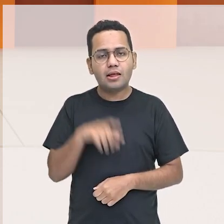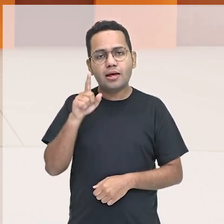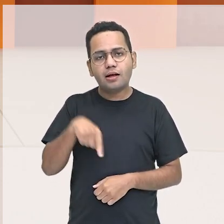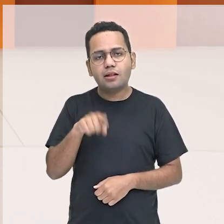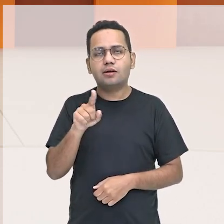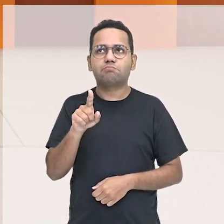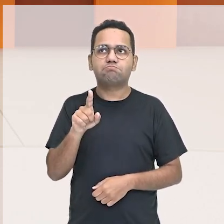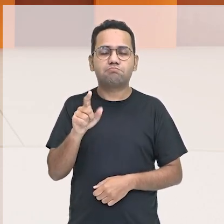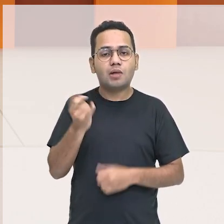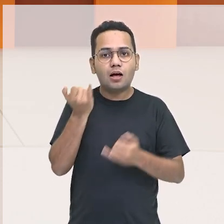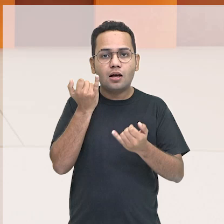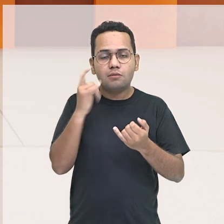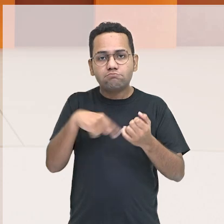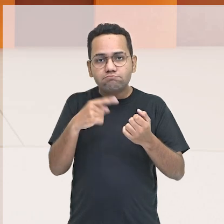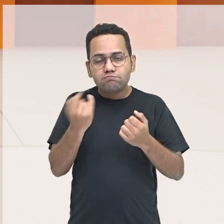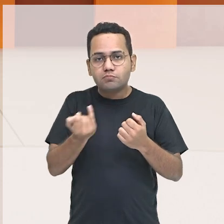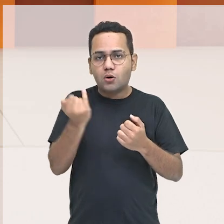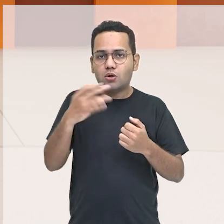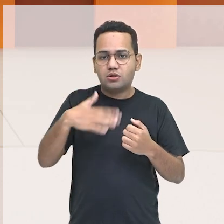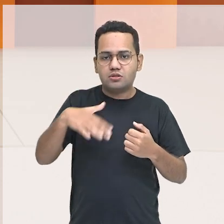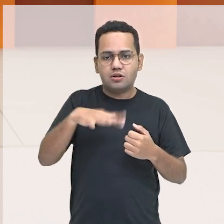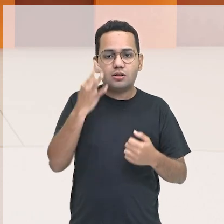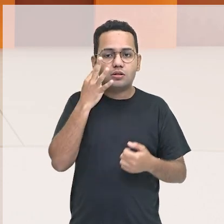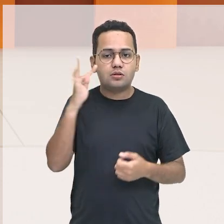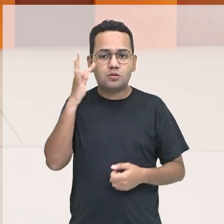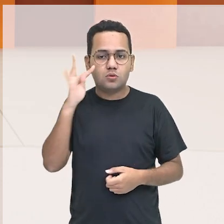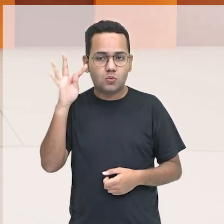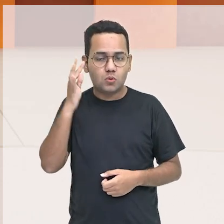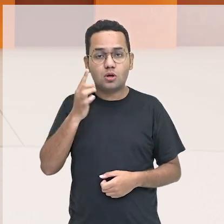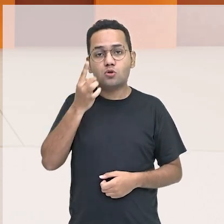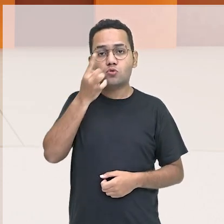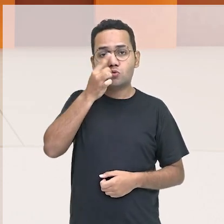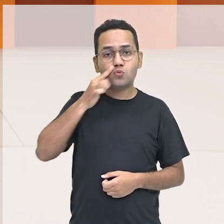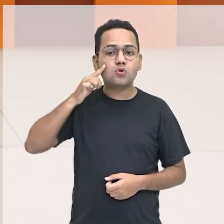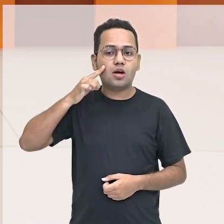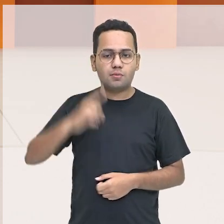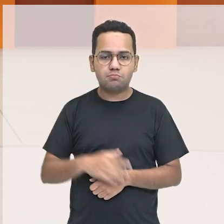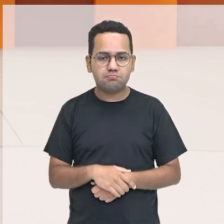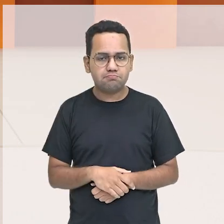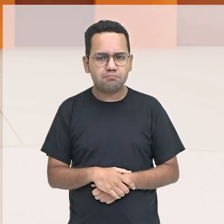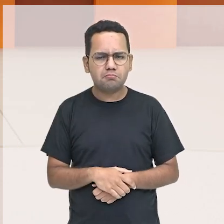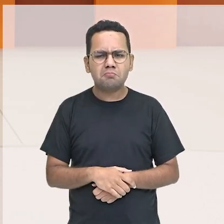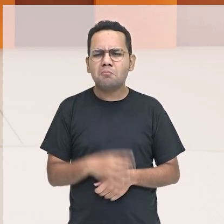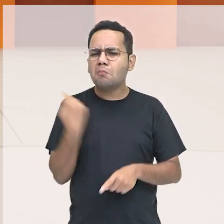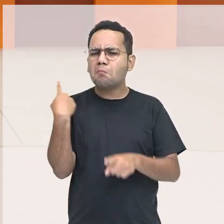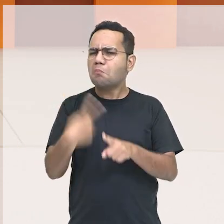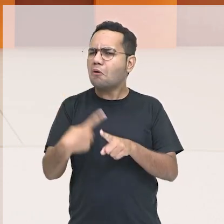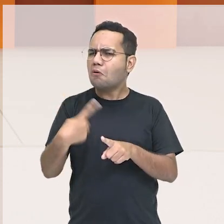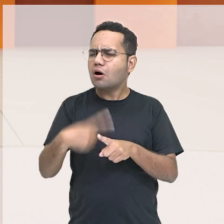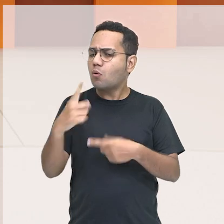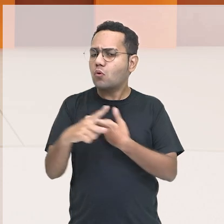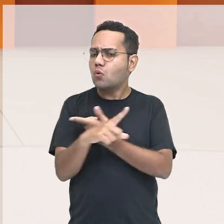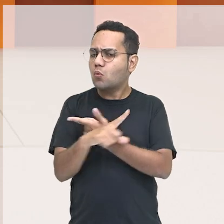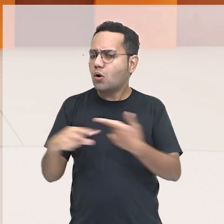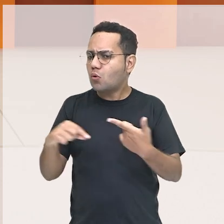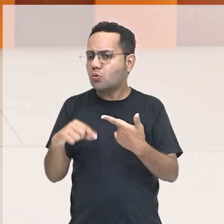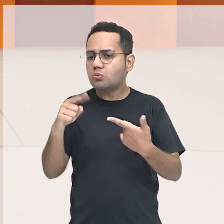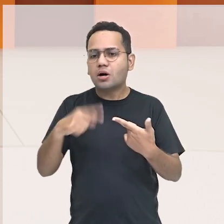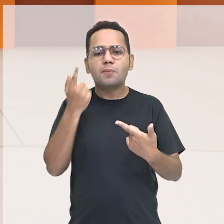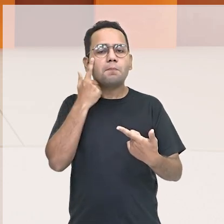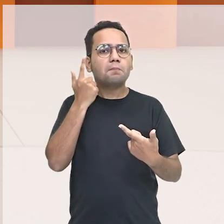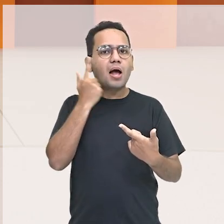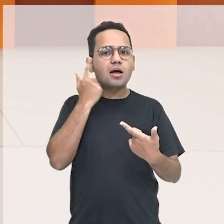de Durkheim, no pensamento sociológico de Durkheim, né, que vê a importância das regras e normas para